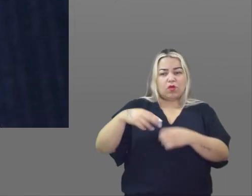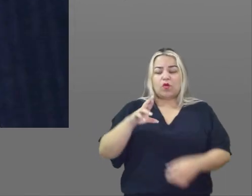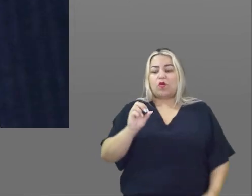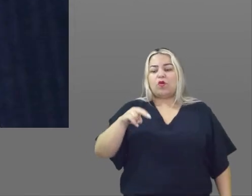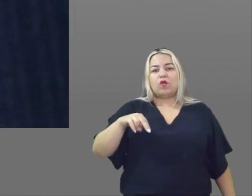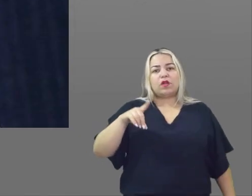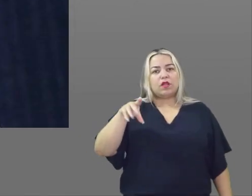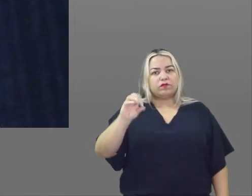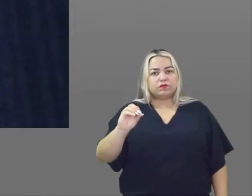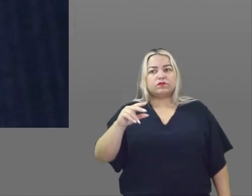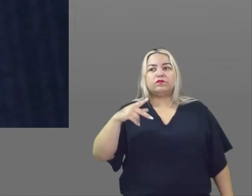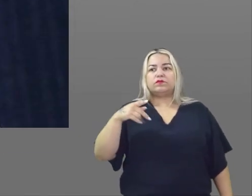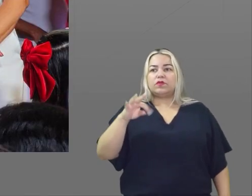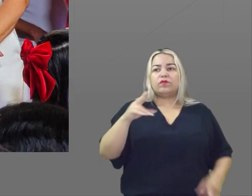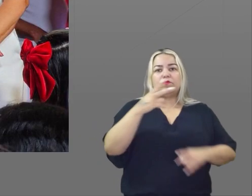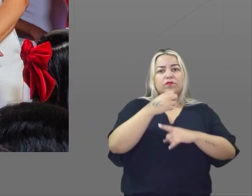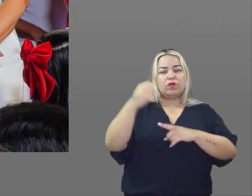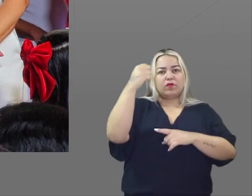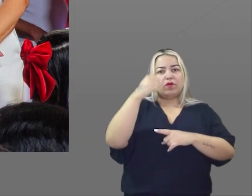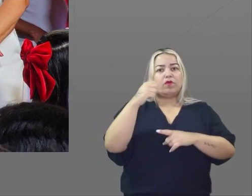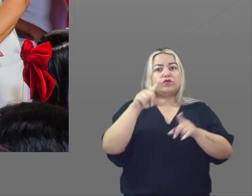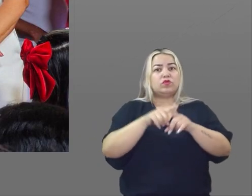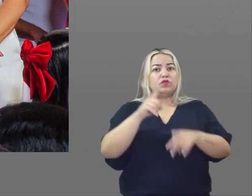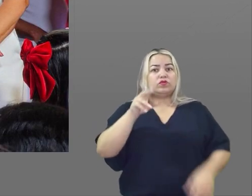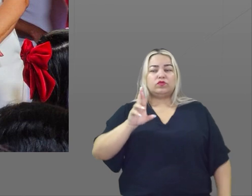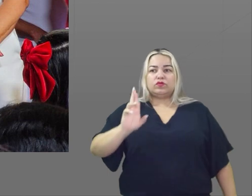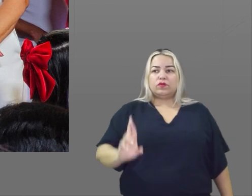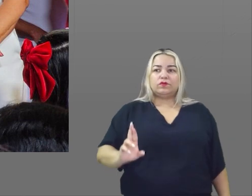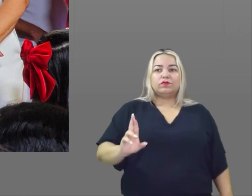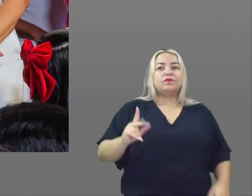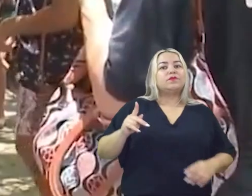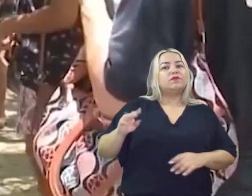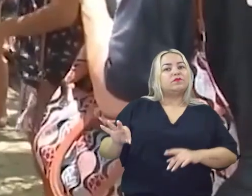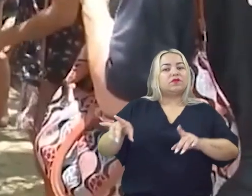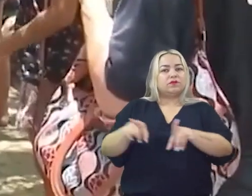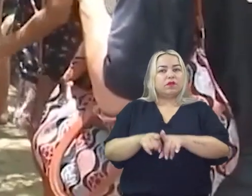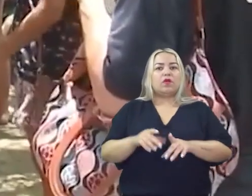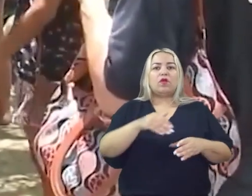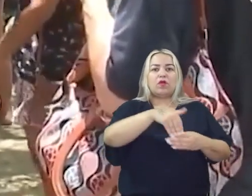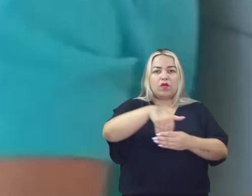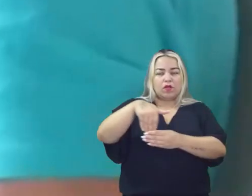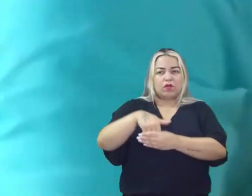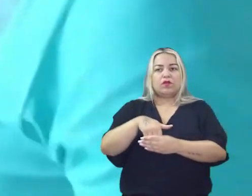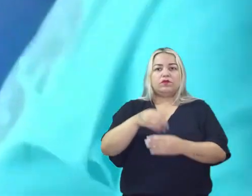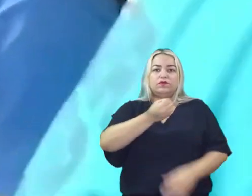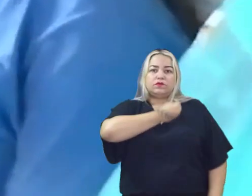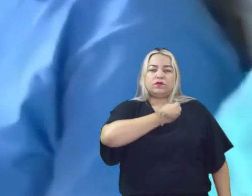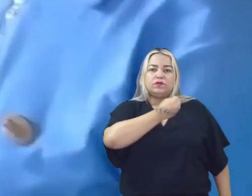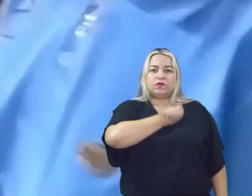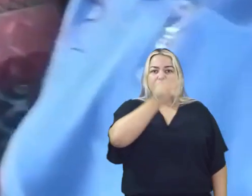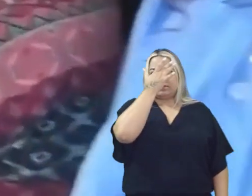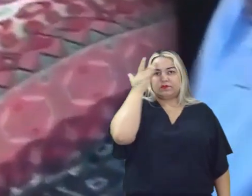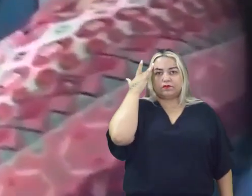onde Ronaldo Barbosa, do PP, venceu o Dr. Clériston, do PT, e o número de eleitores também superou o